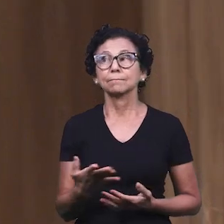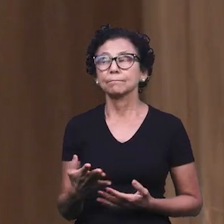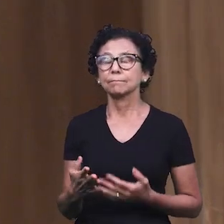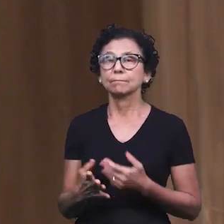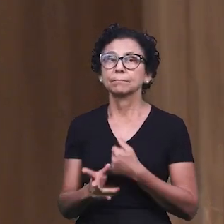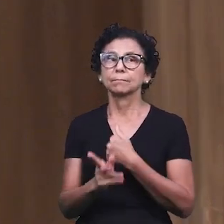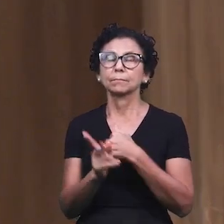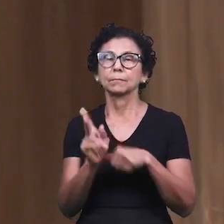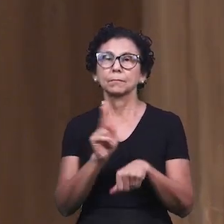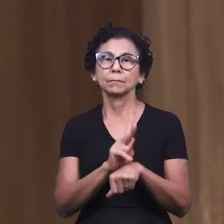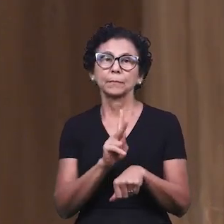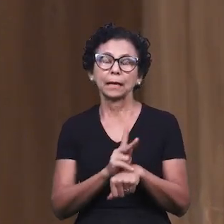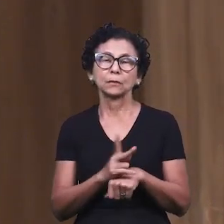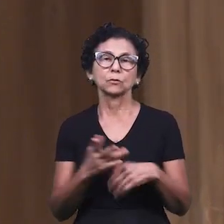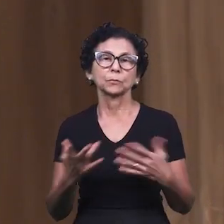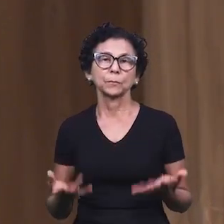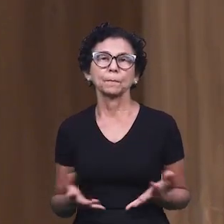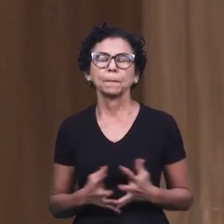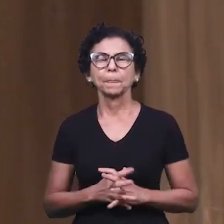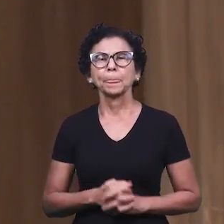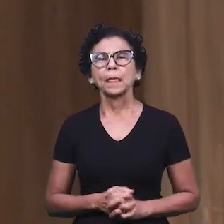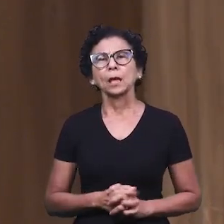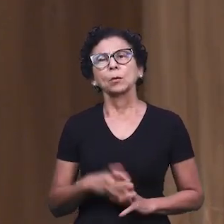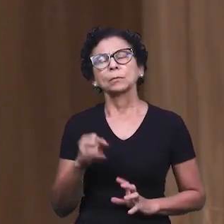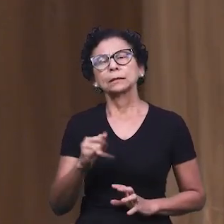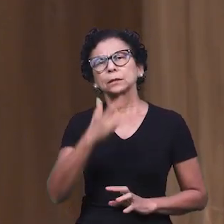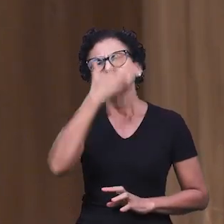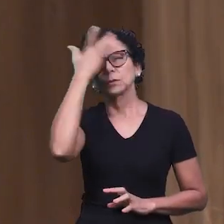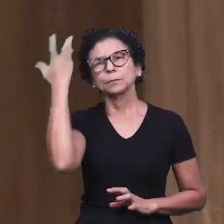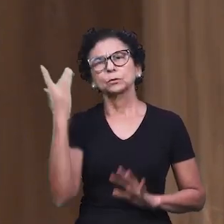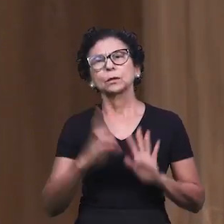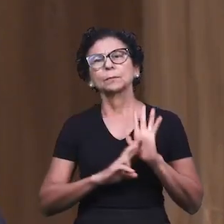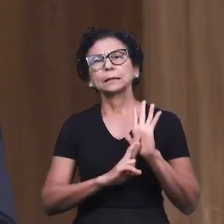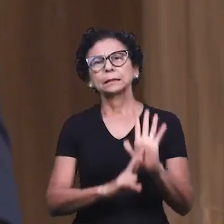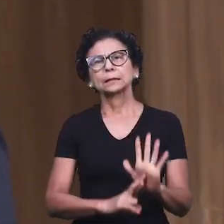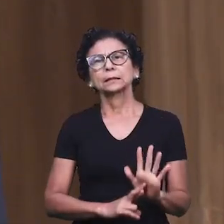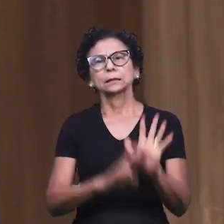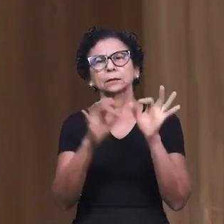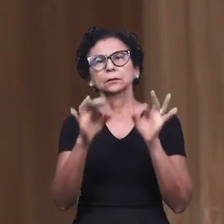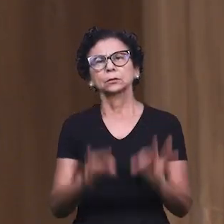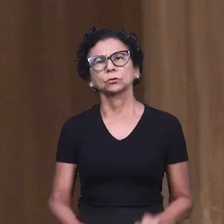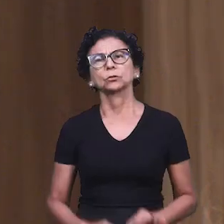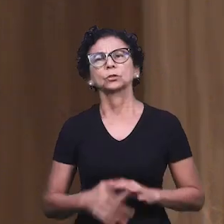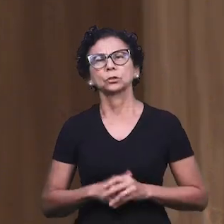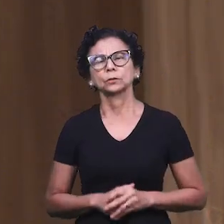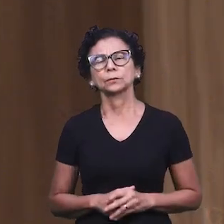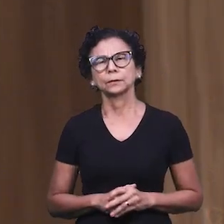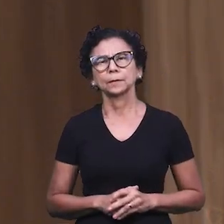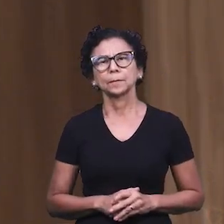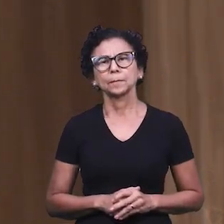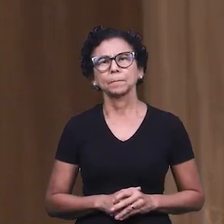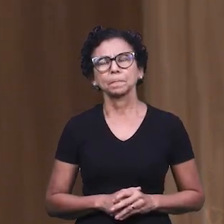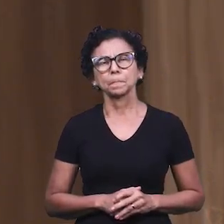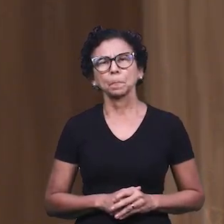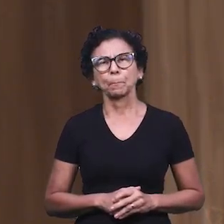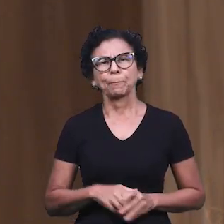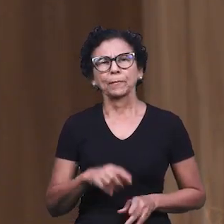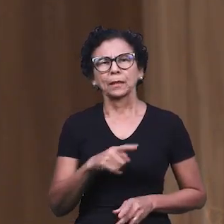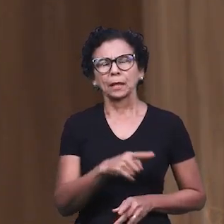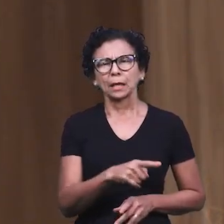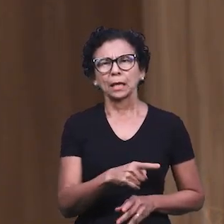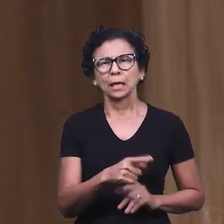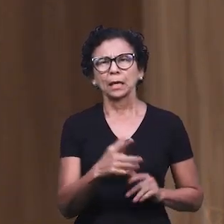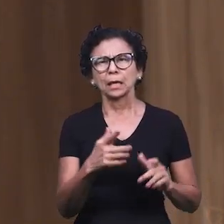agora na lei, novamente falando, do superendividamento, porque é um empréstimo legal. Sim, então, sim. Quando acontece de